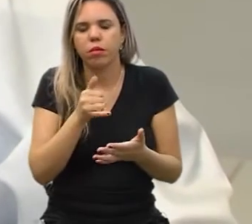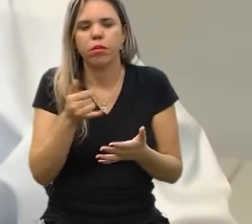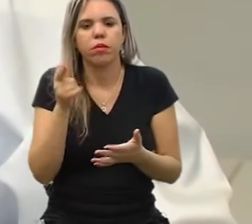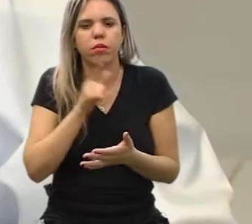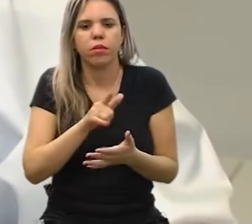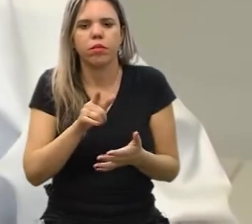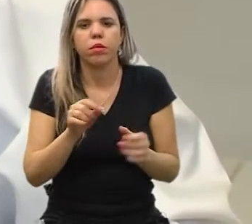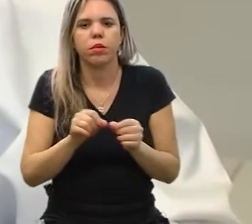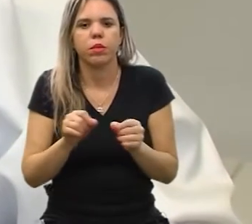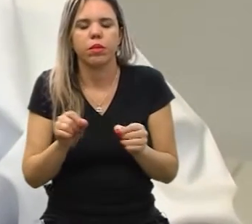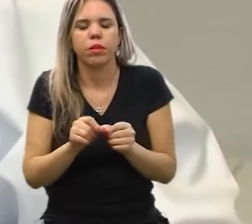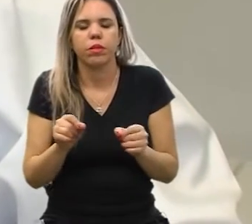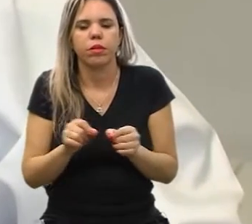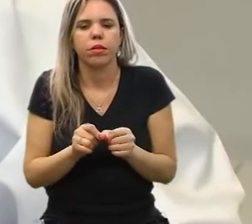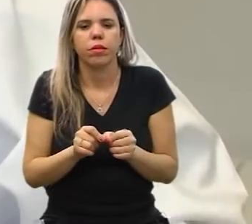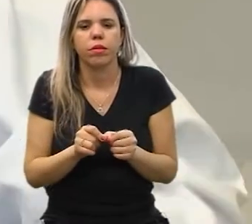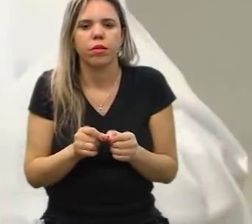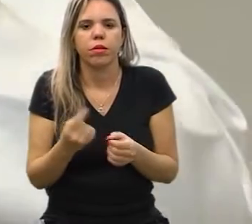que conseguem